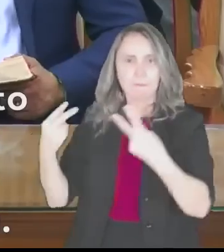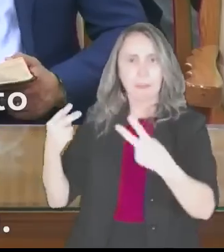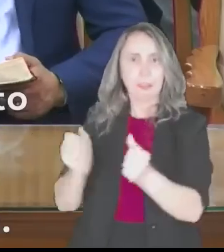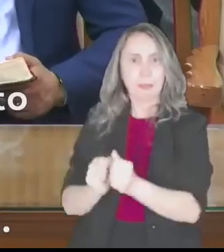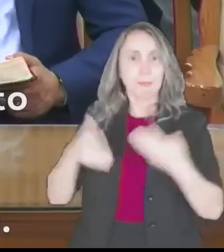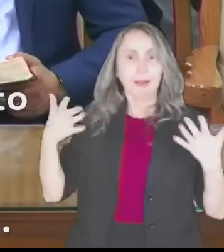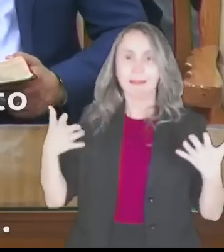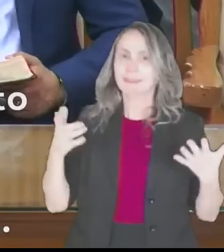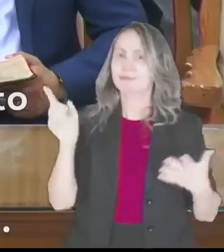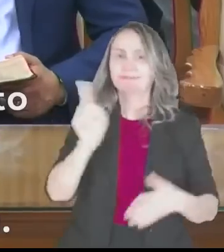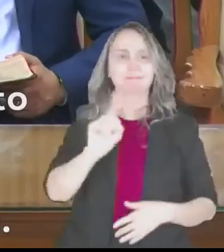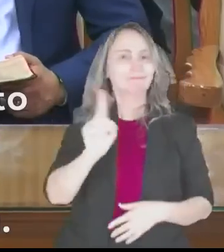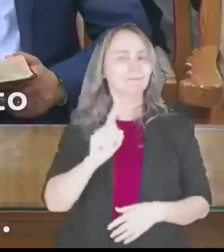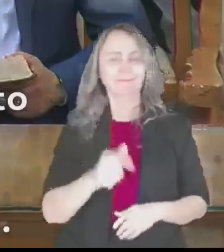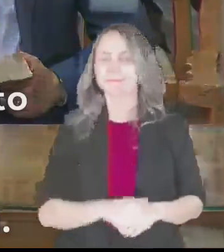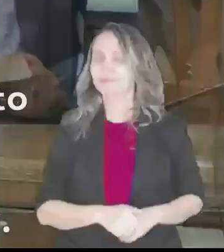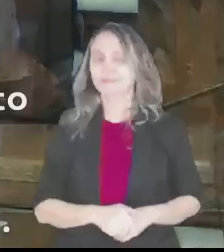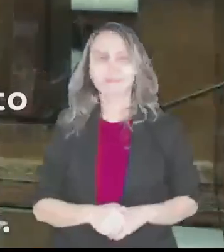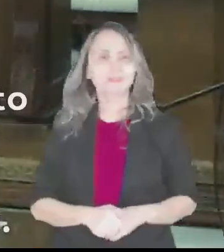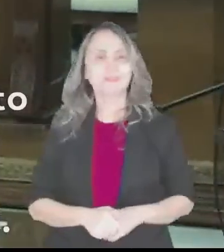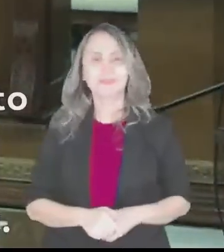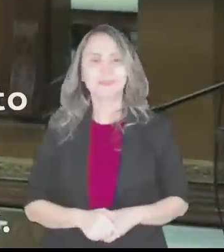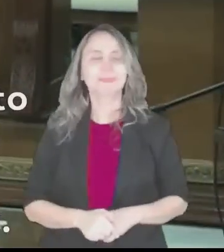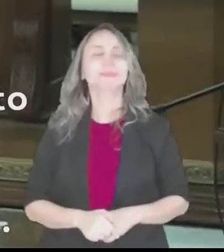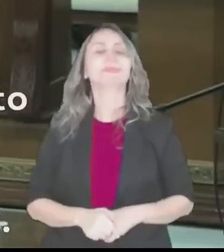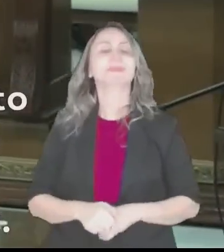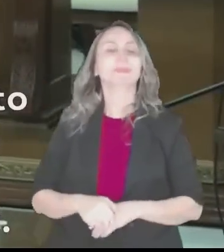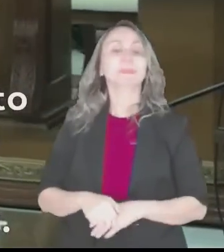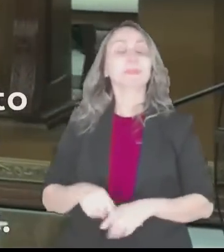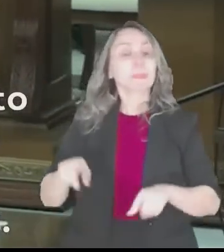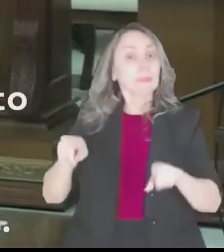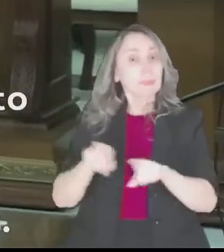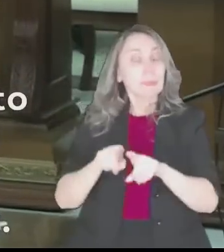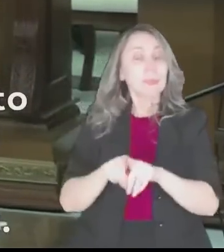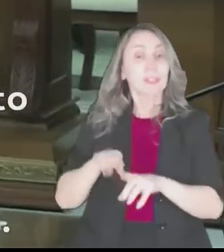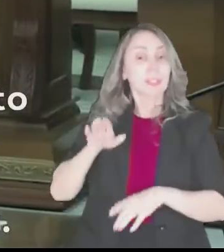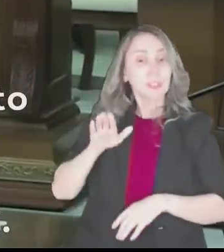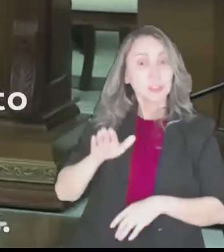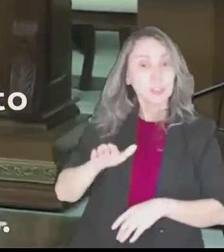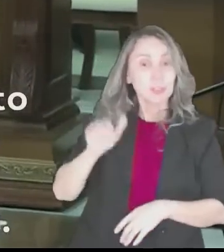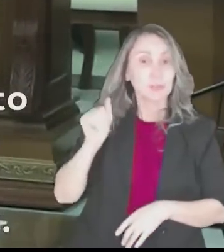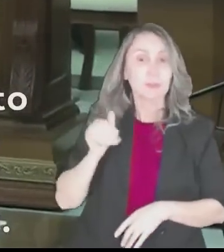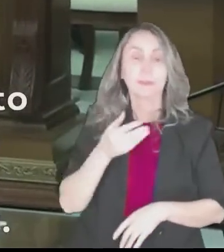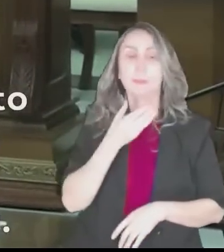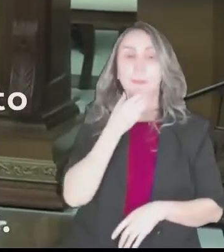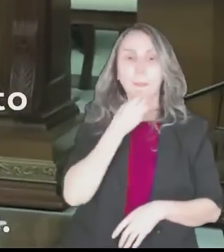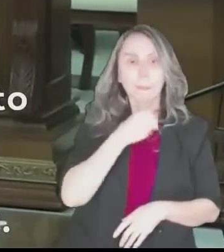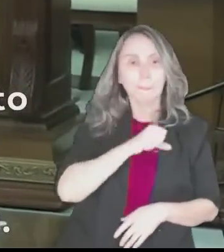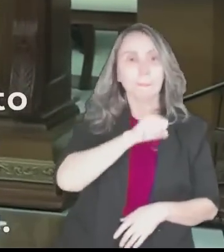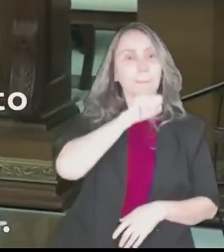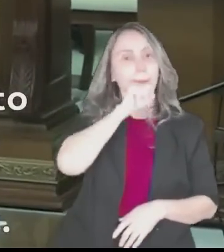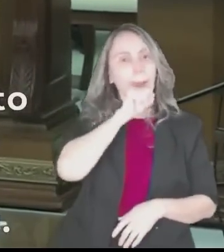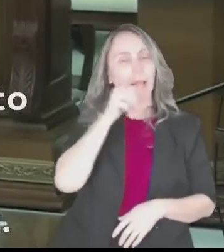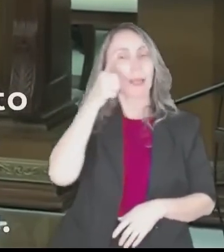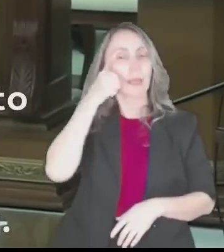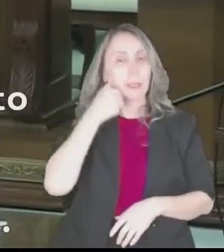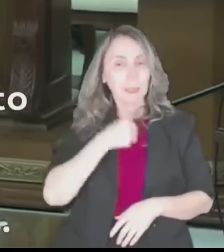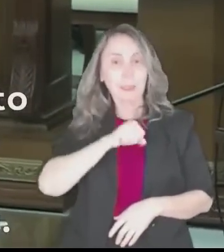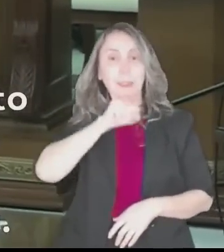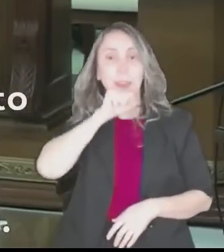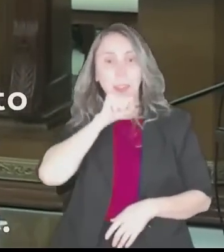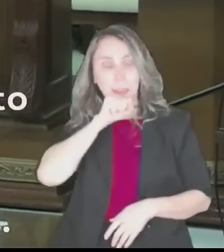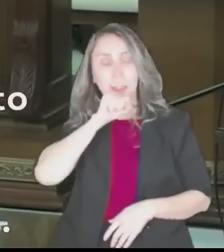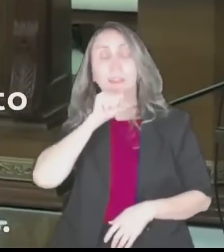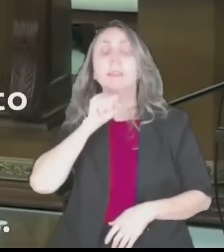milagre. Prossiga. Tomou consigo quem mais? o pai e a mãe da menina, e os que com ele estavam,